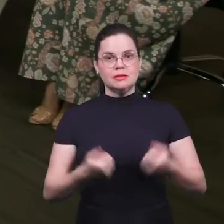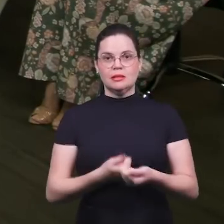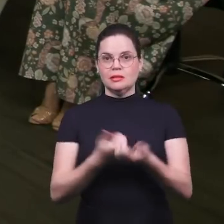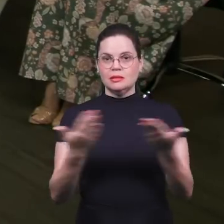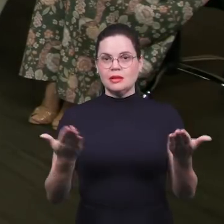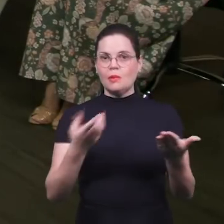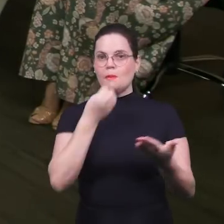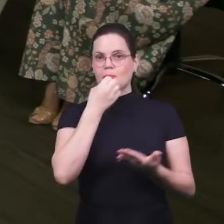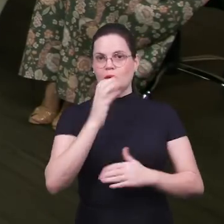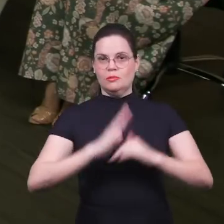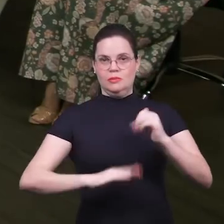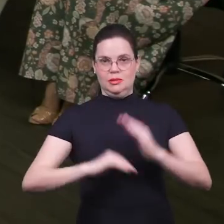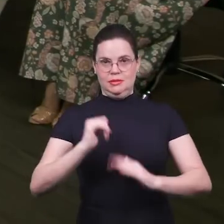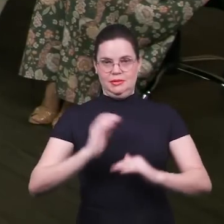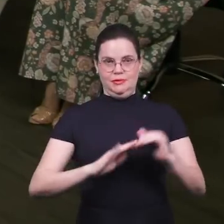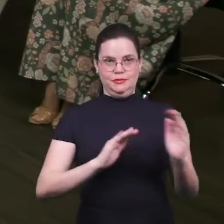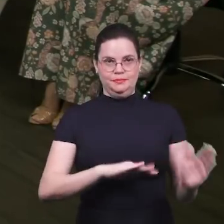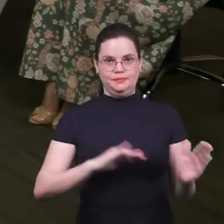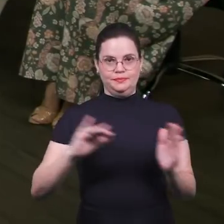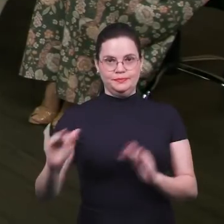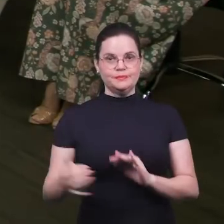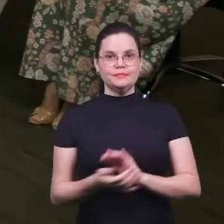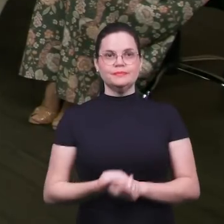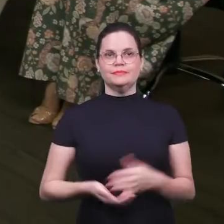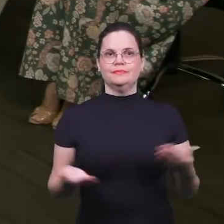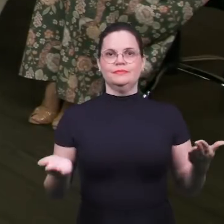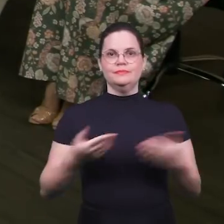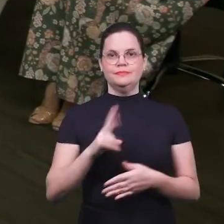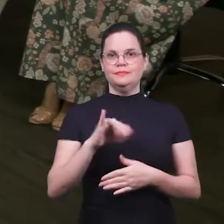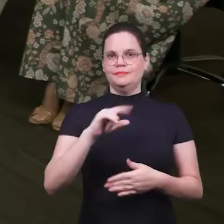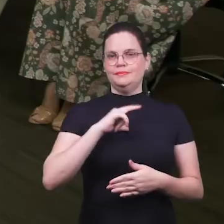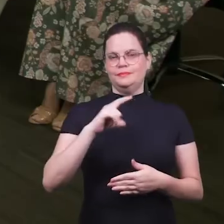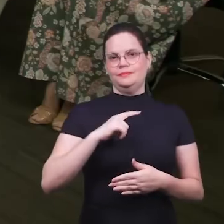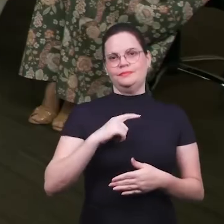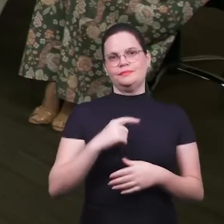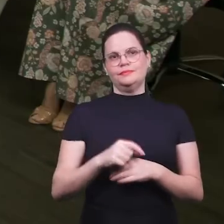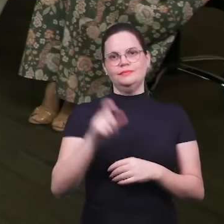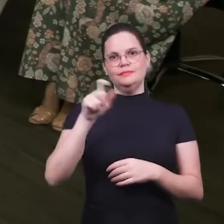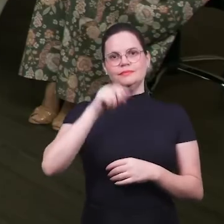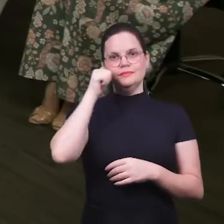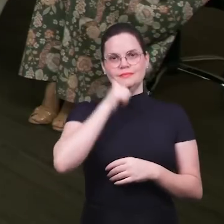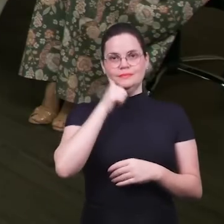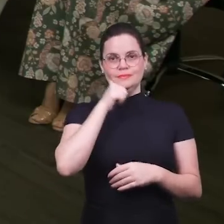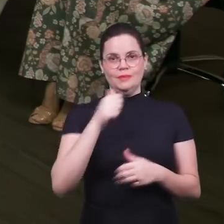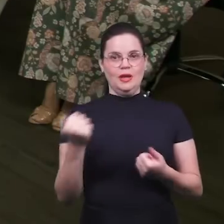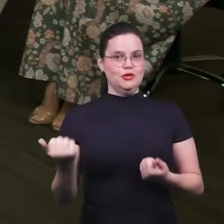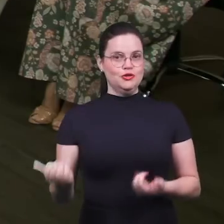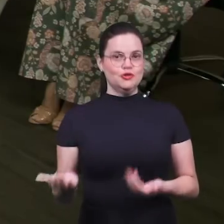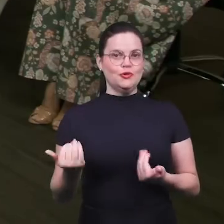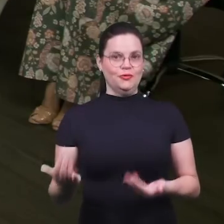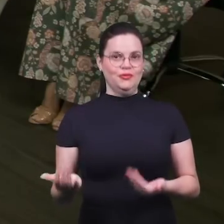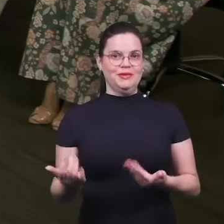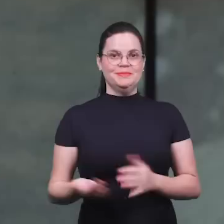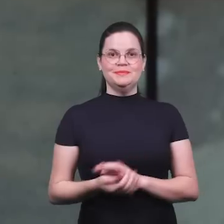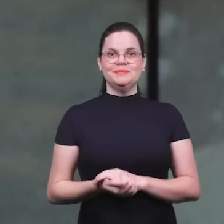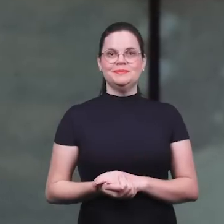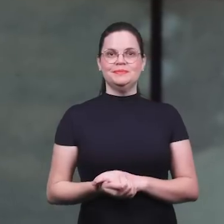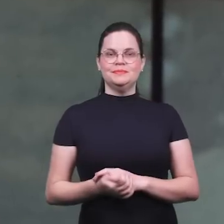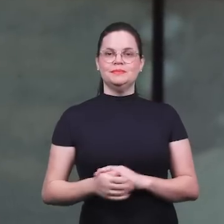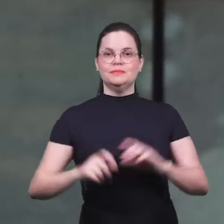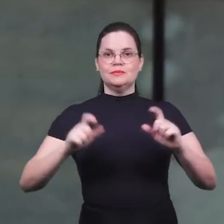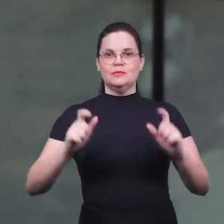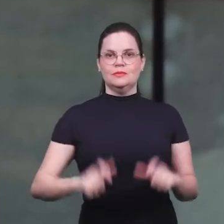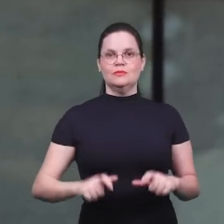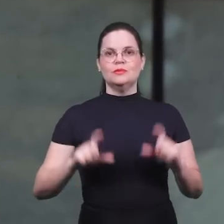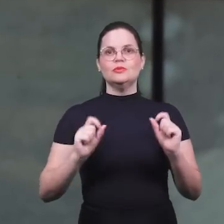Bom, vamos seguir com o programa e agora a gente vai ter a participação de uma jovem que é de